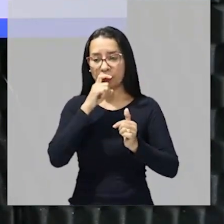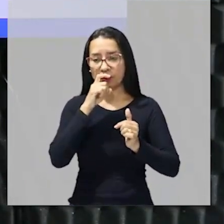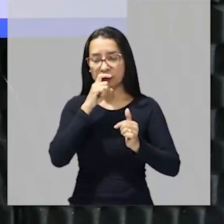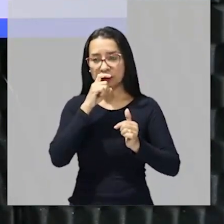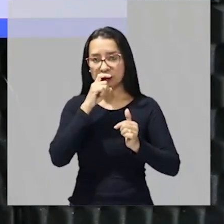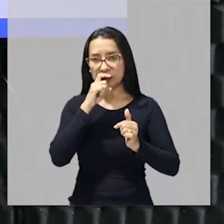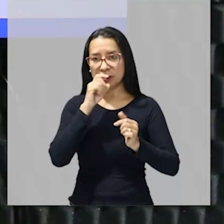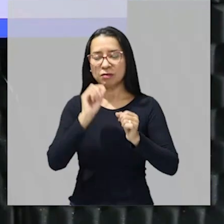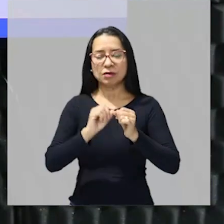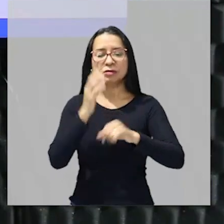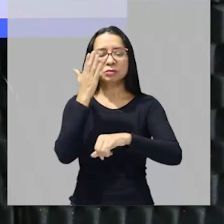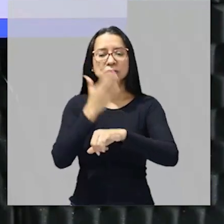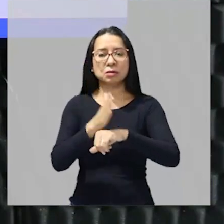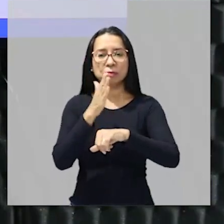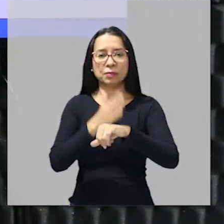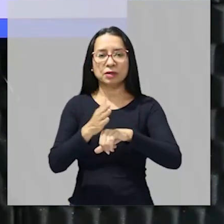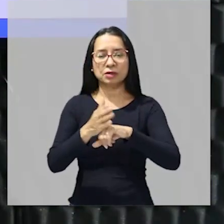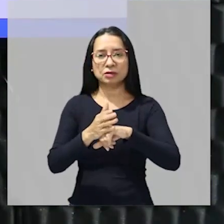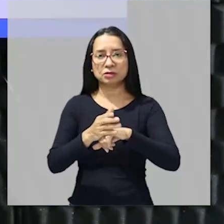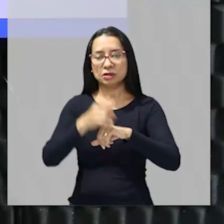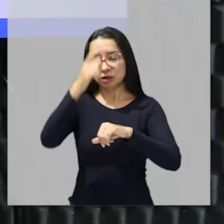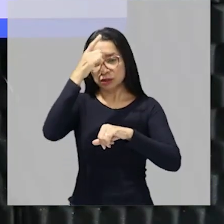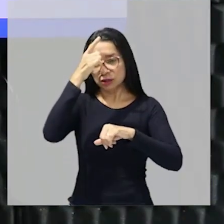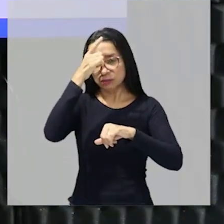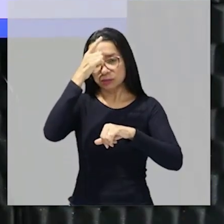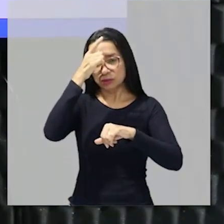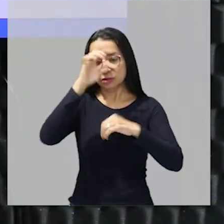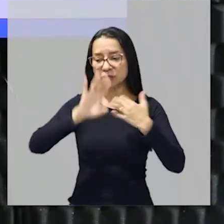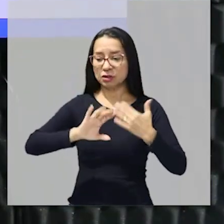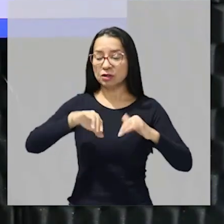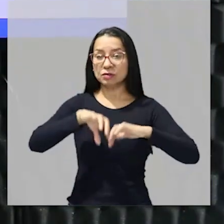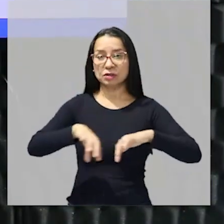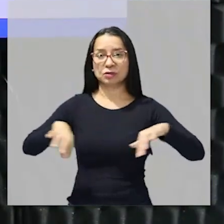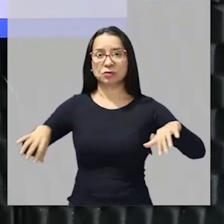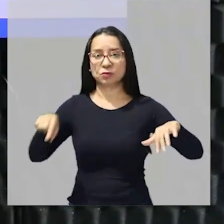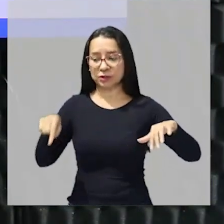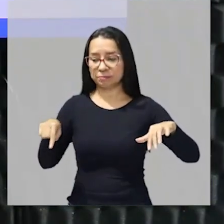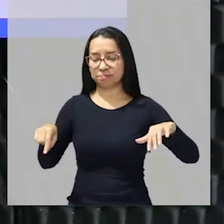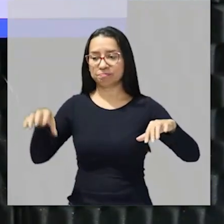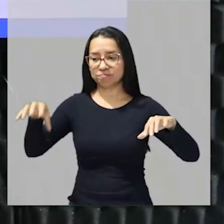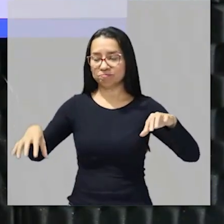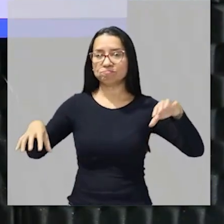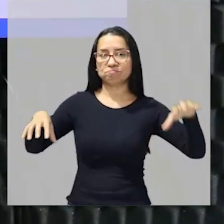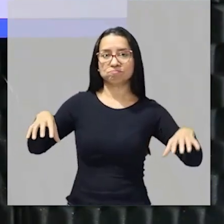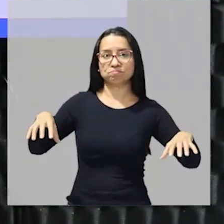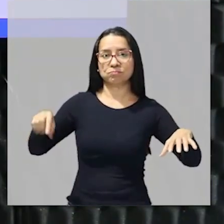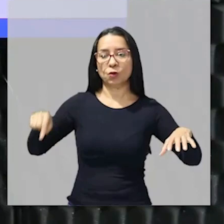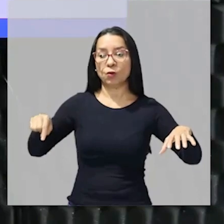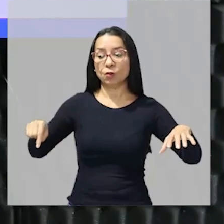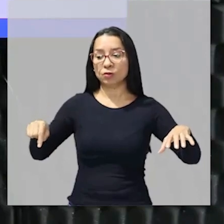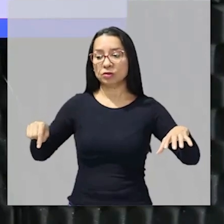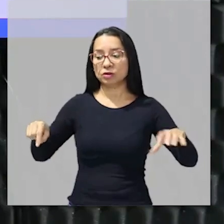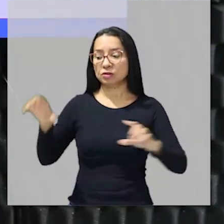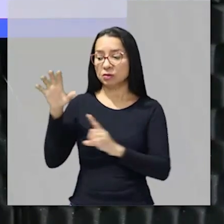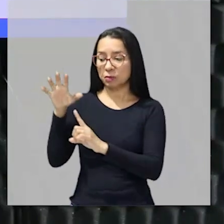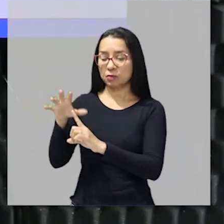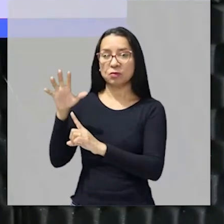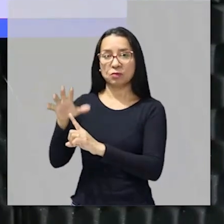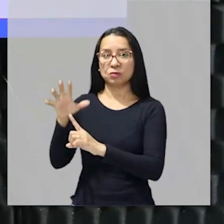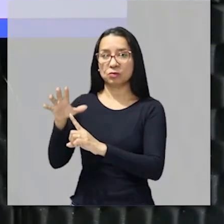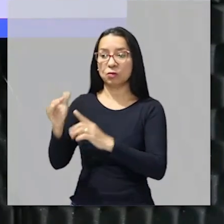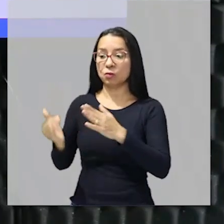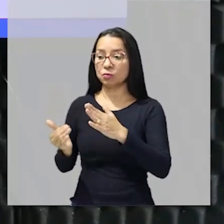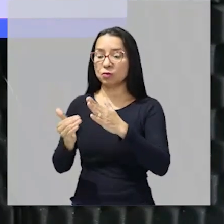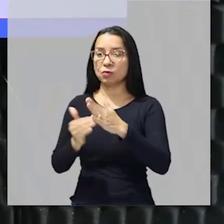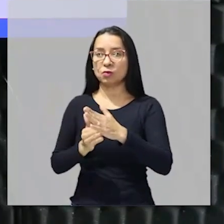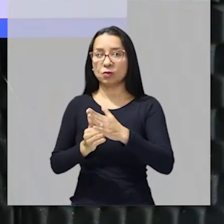Alemanha ela fique dividida em 2 áreas de influência. Uma sob o controle dos Estados Unidos, a parte ocidental,